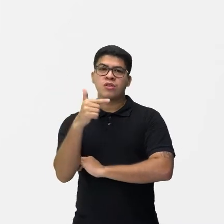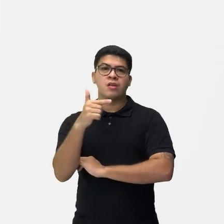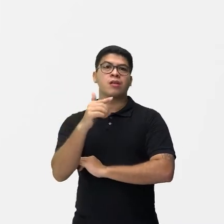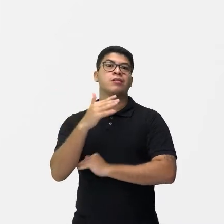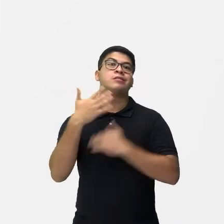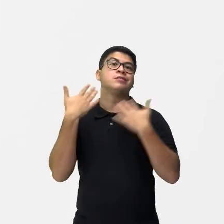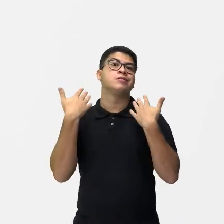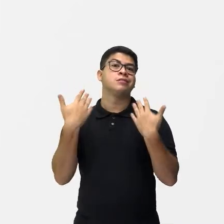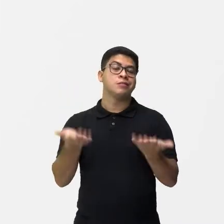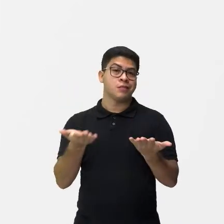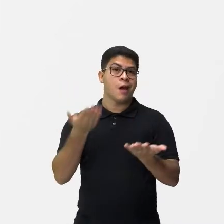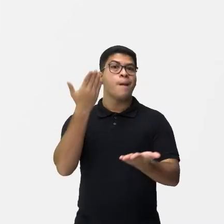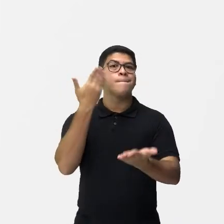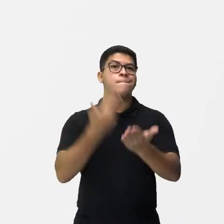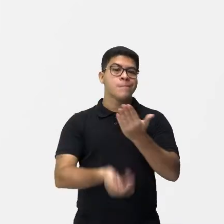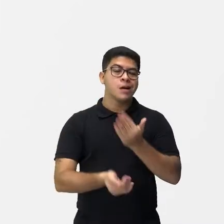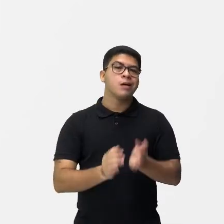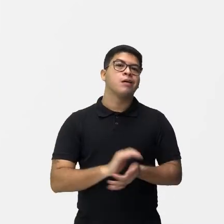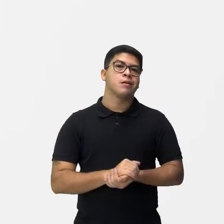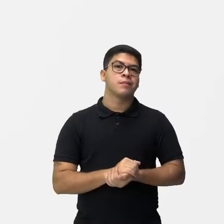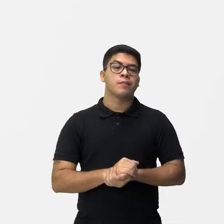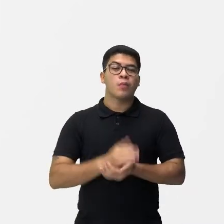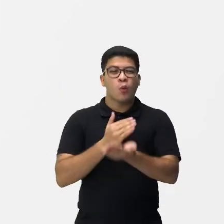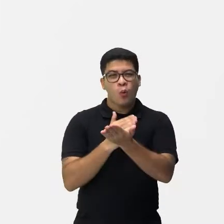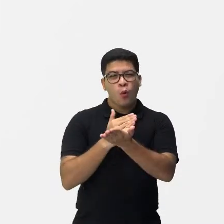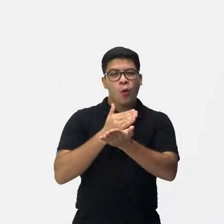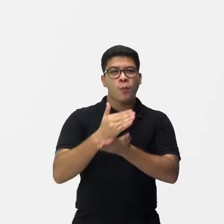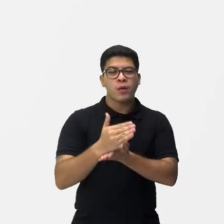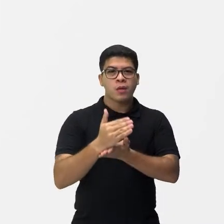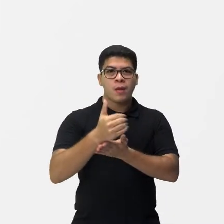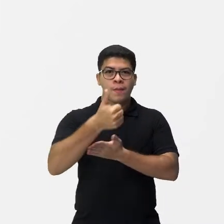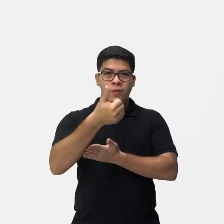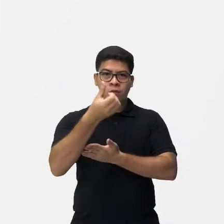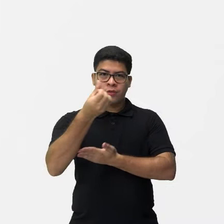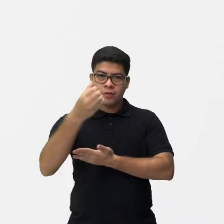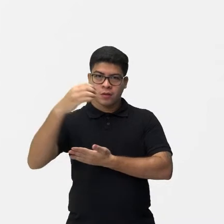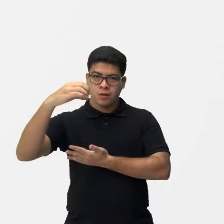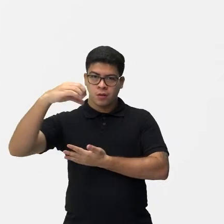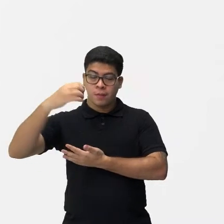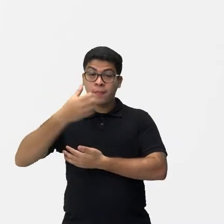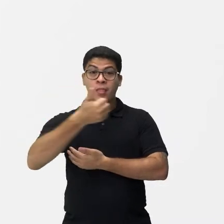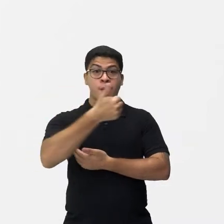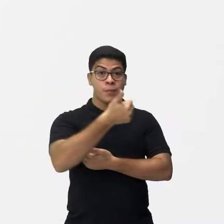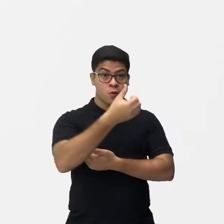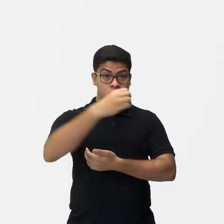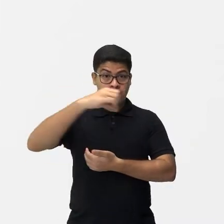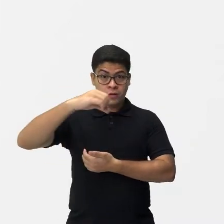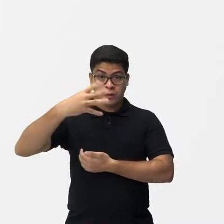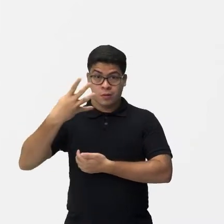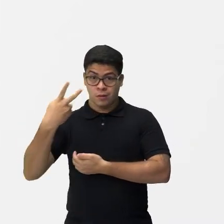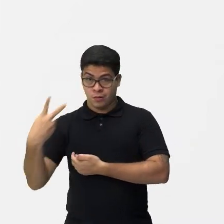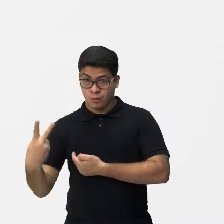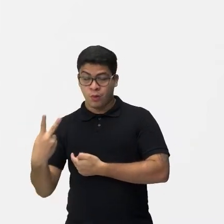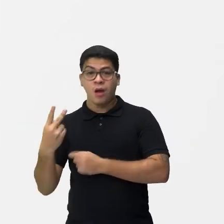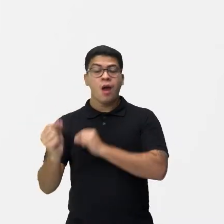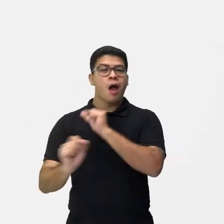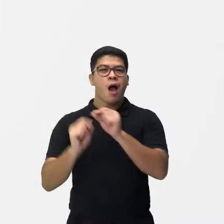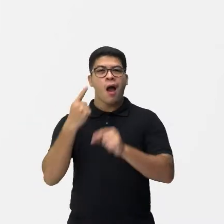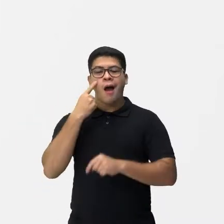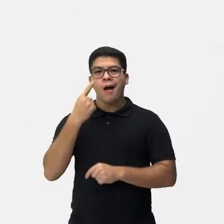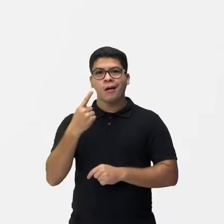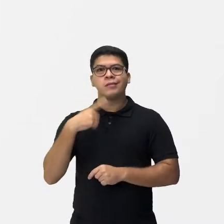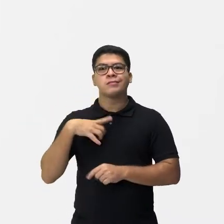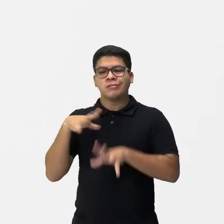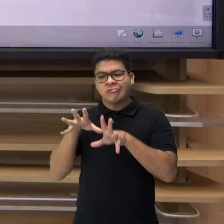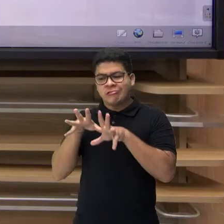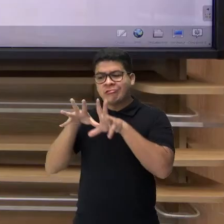destruído tudo. E no início de 1942, as forças do Eixo vão ter dominado extensões importantes de área na Europa, na Ásia